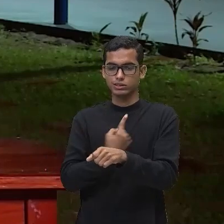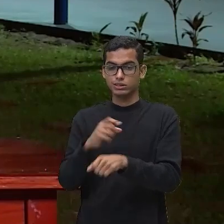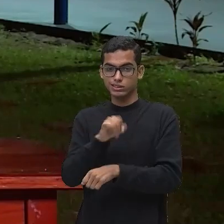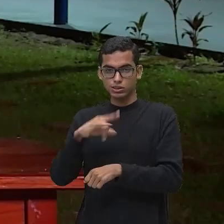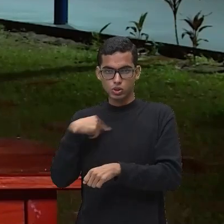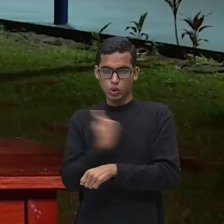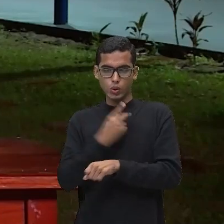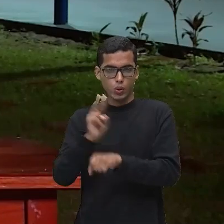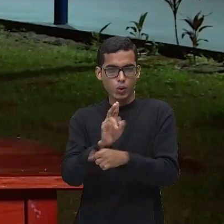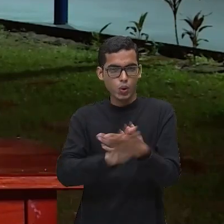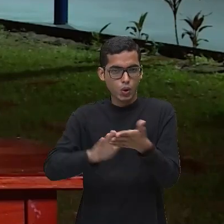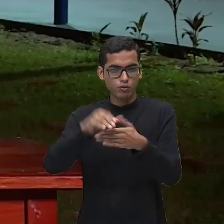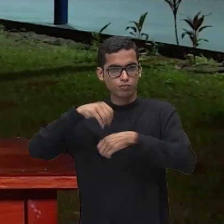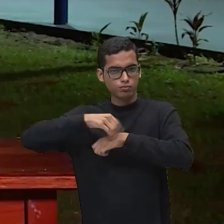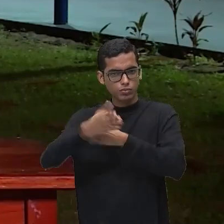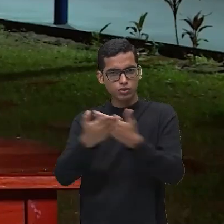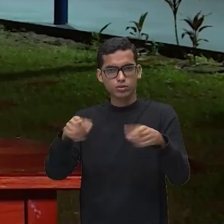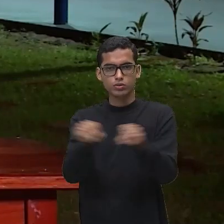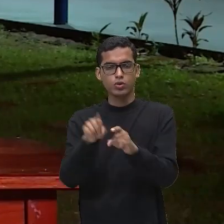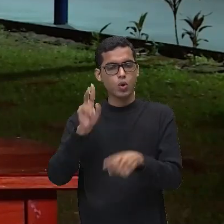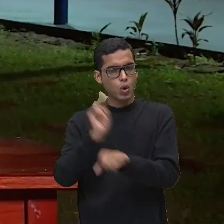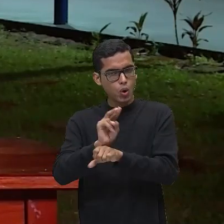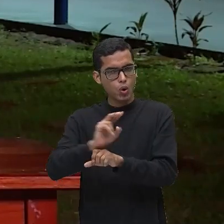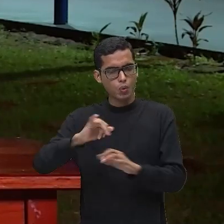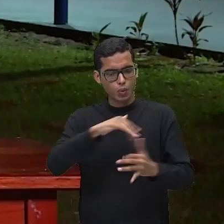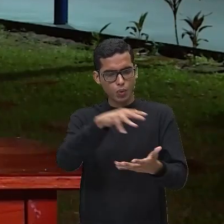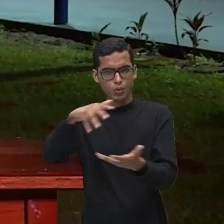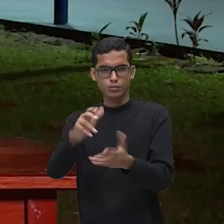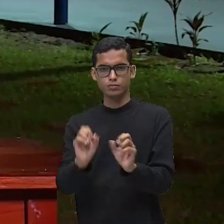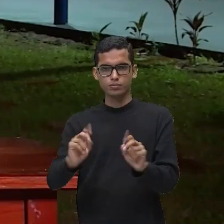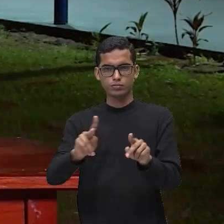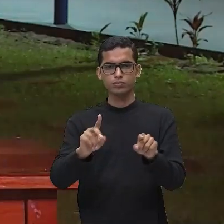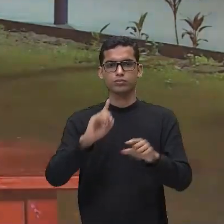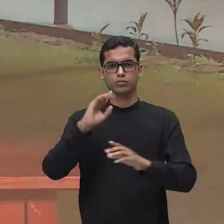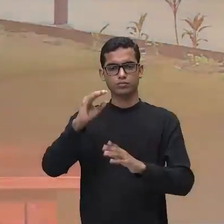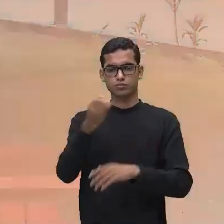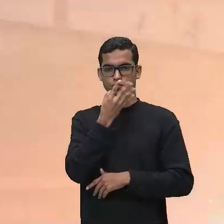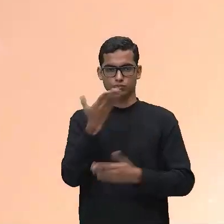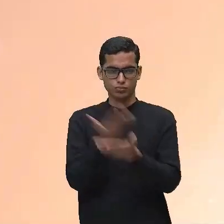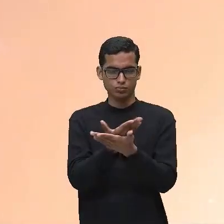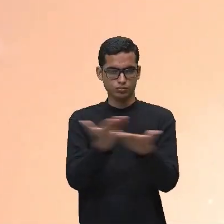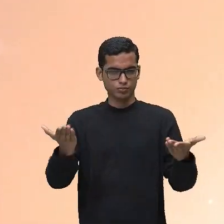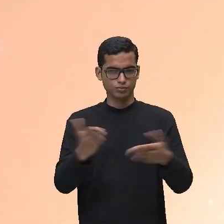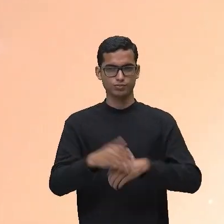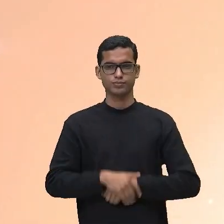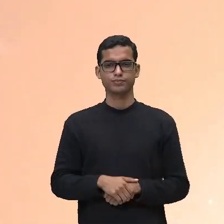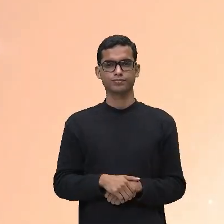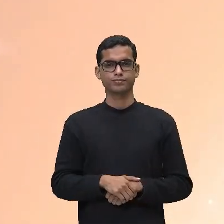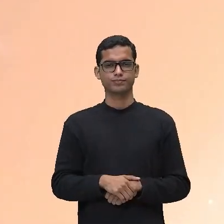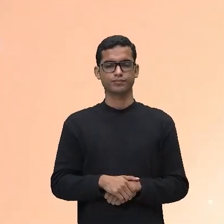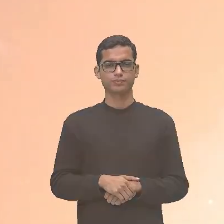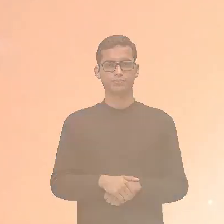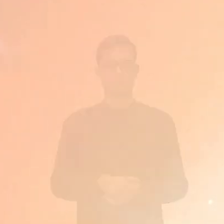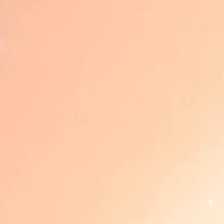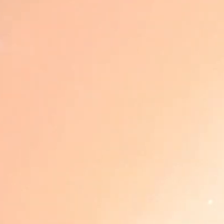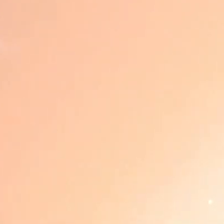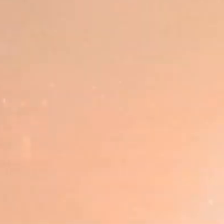a dica. Cuide do seu planeta, tá bom? E boa aula!